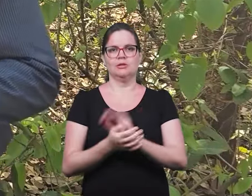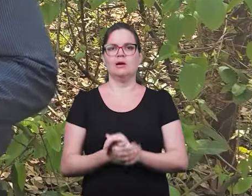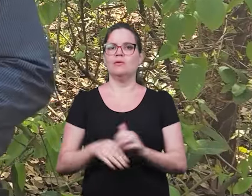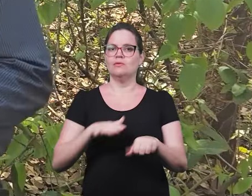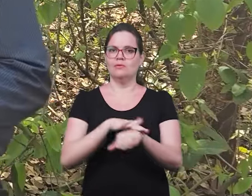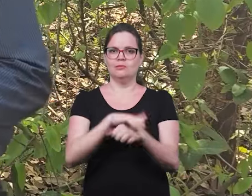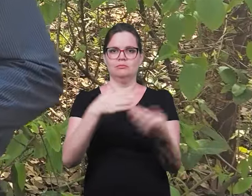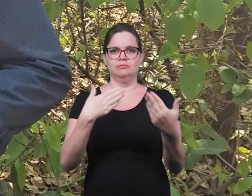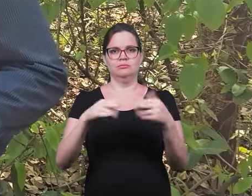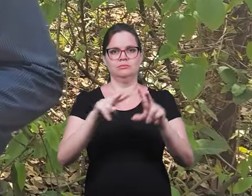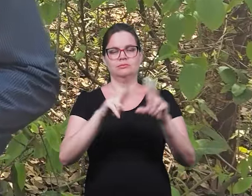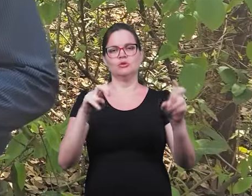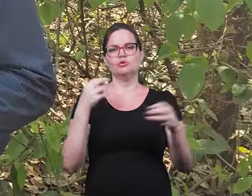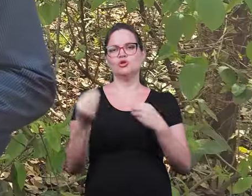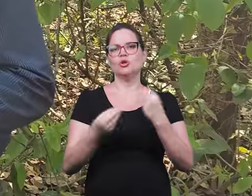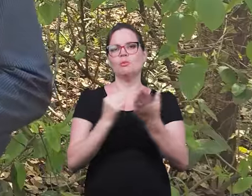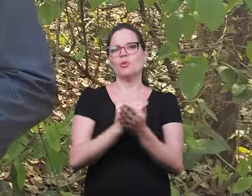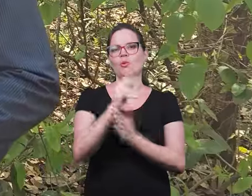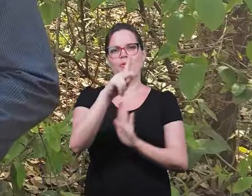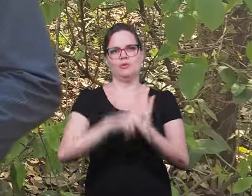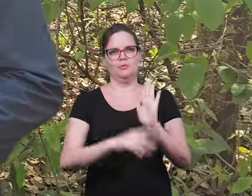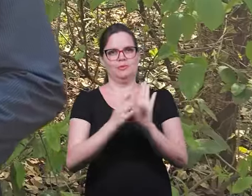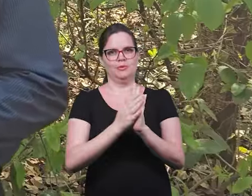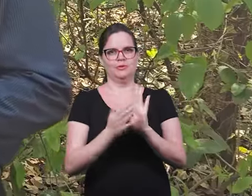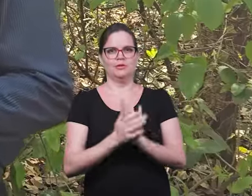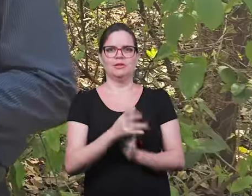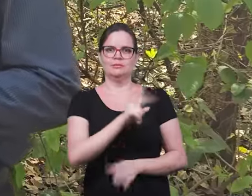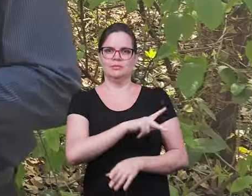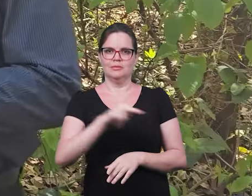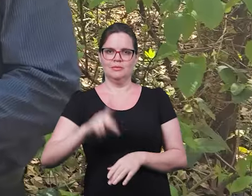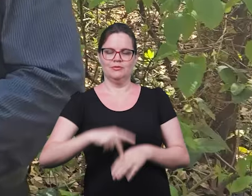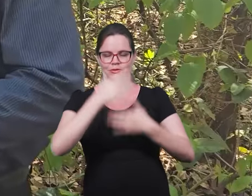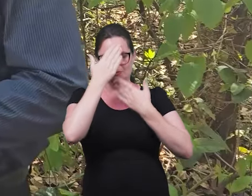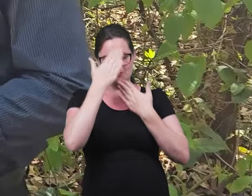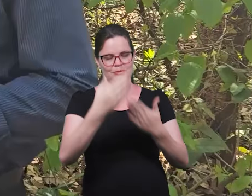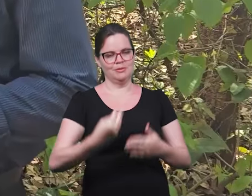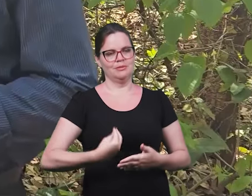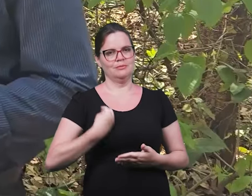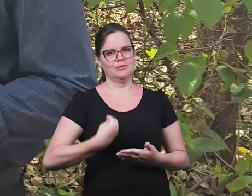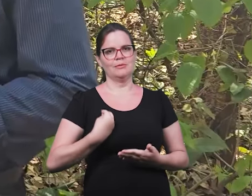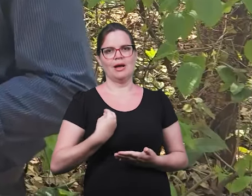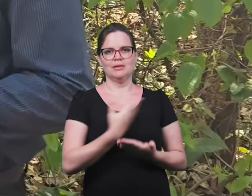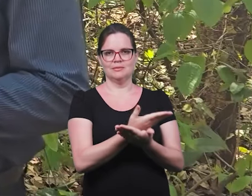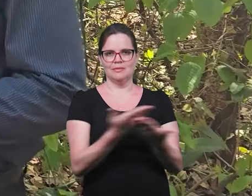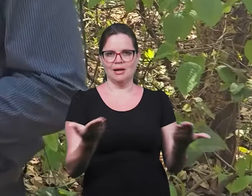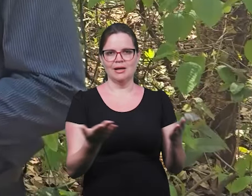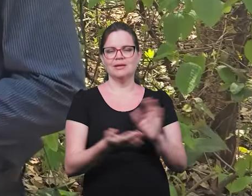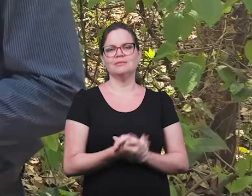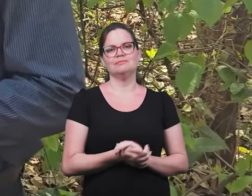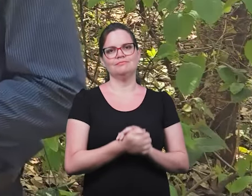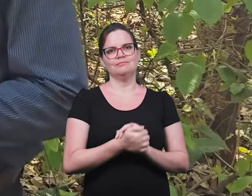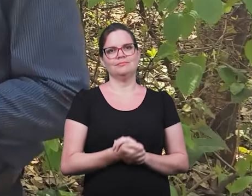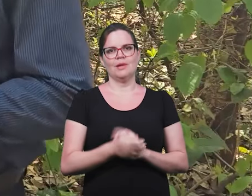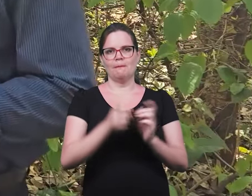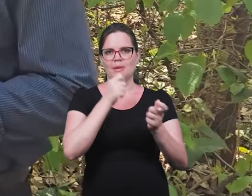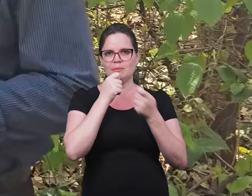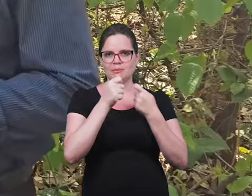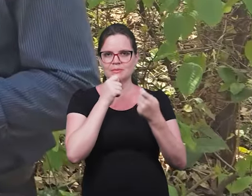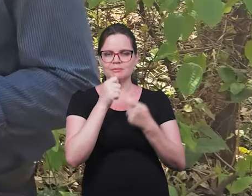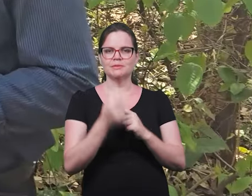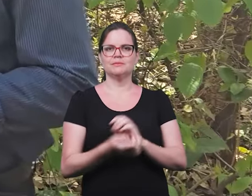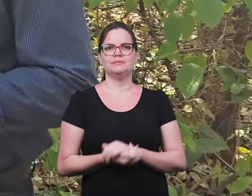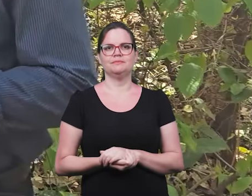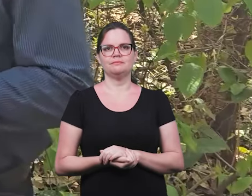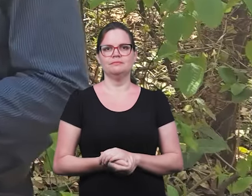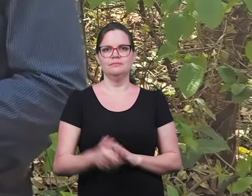um pouquinho com ela sobre a iniciativa desse projeto. Professora, muito obrigado por sua disponibilidade para a nossa